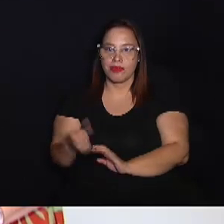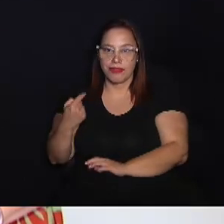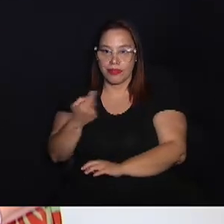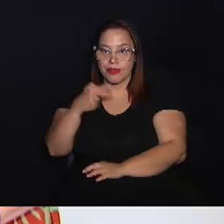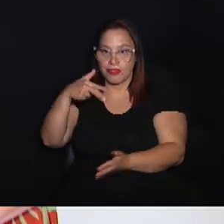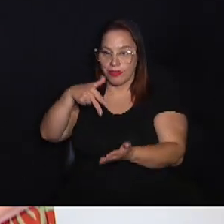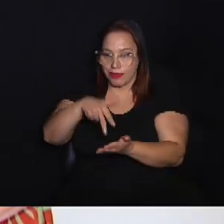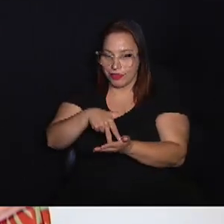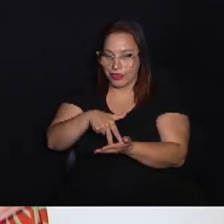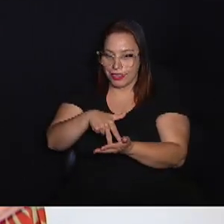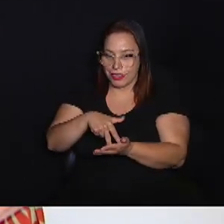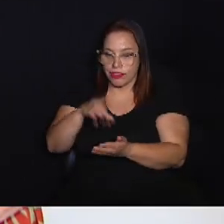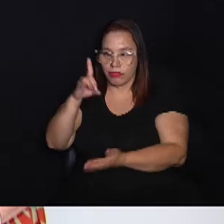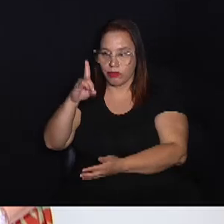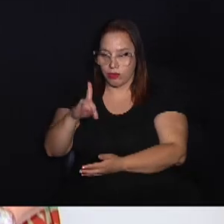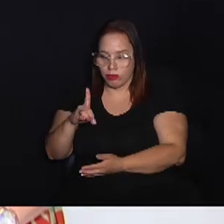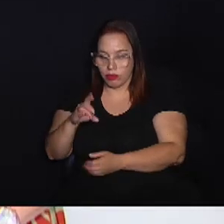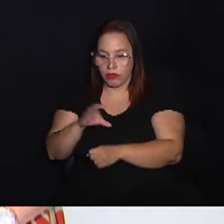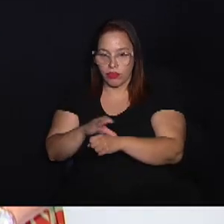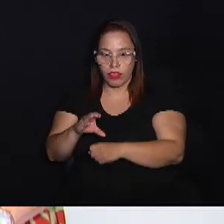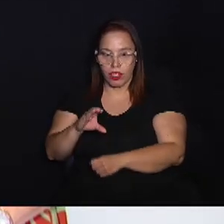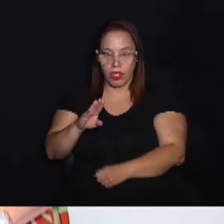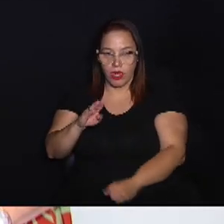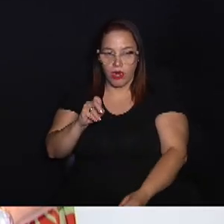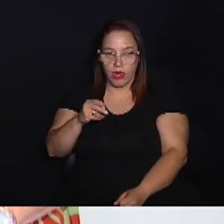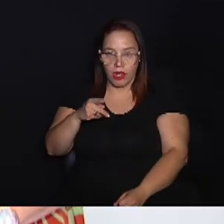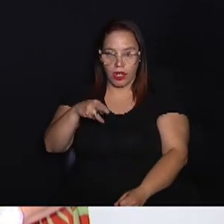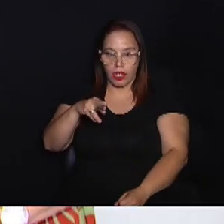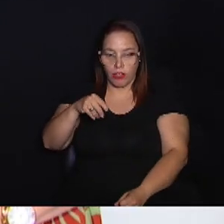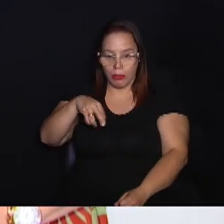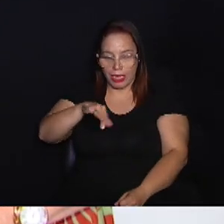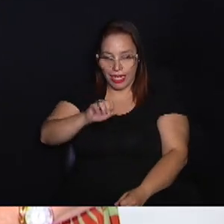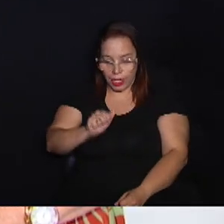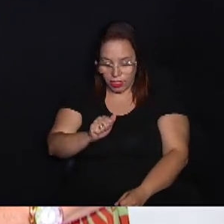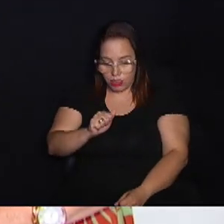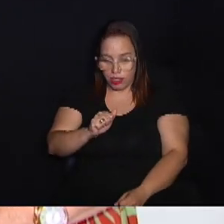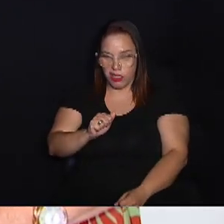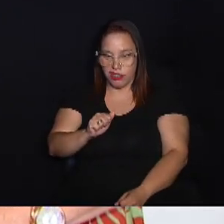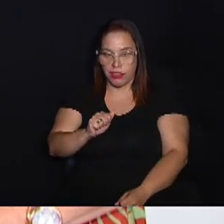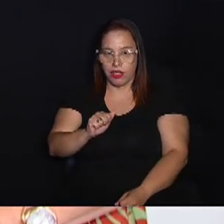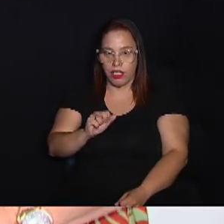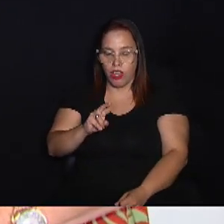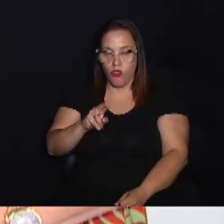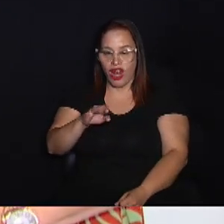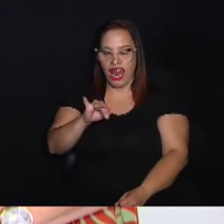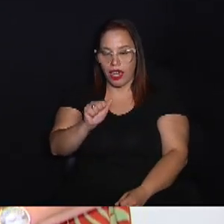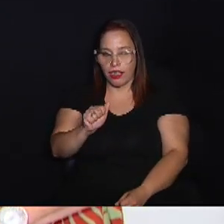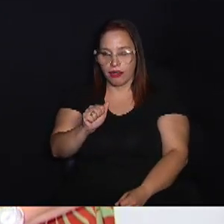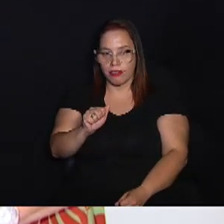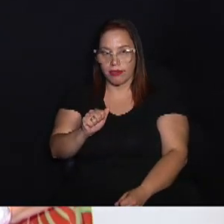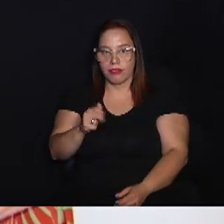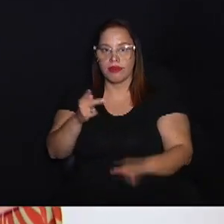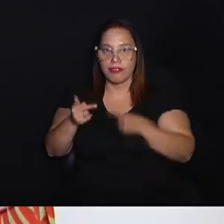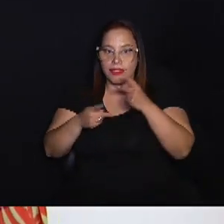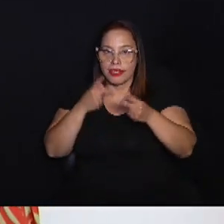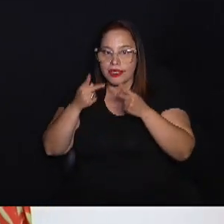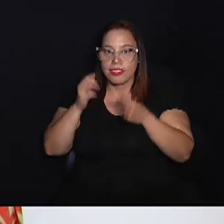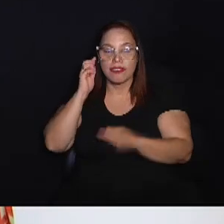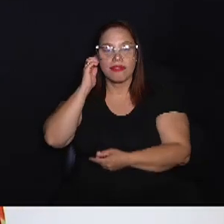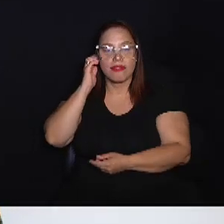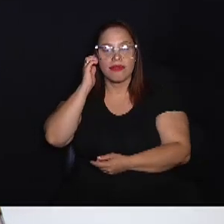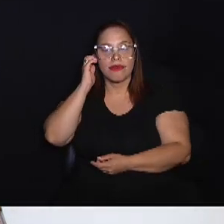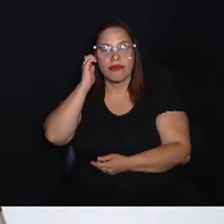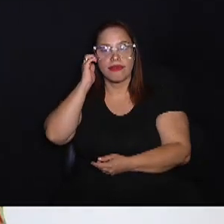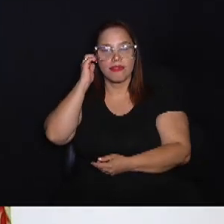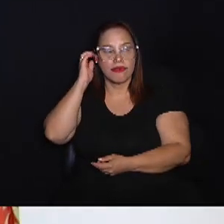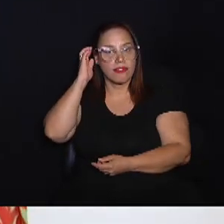estamos aqui com a diretora do curso de Biblioteconomia, a Valéria Martins, que já vai contar para a gente